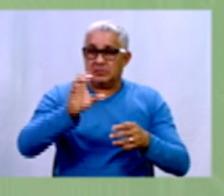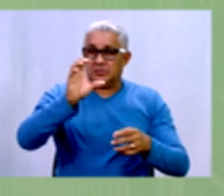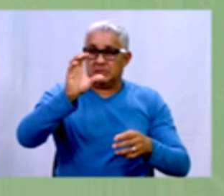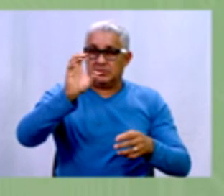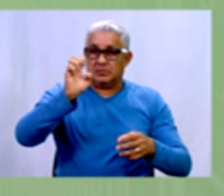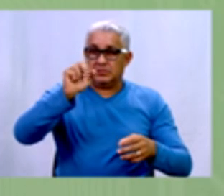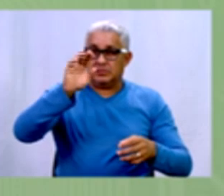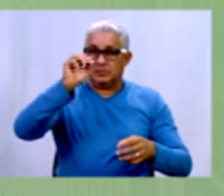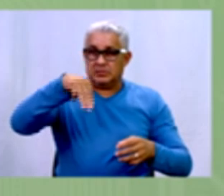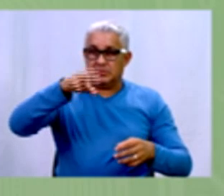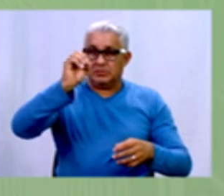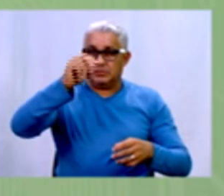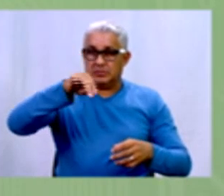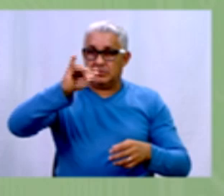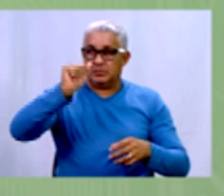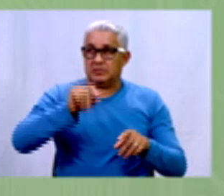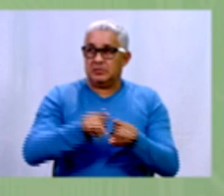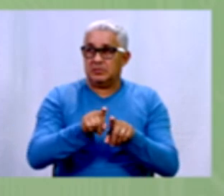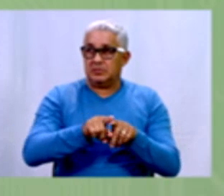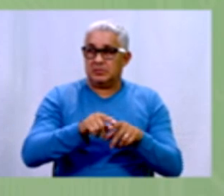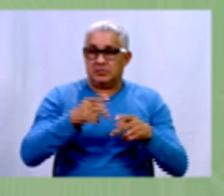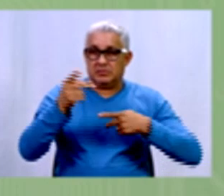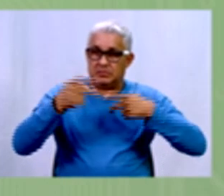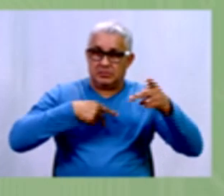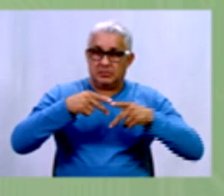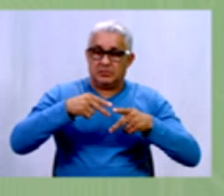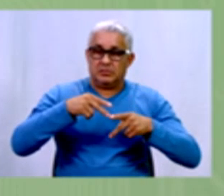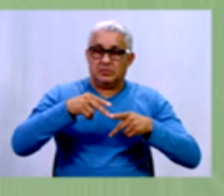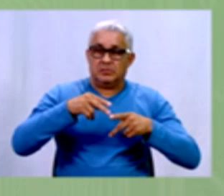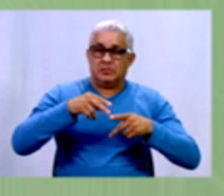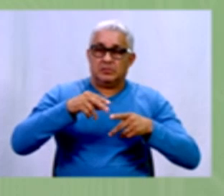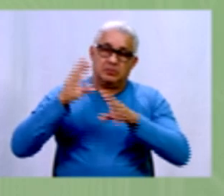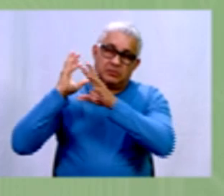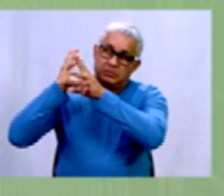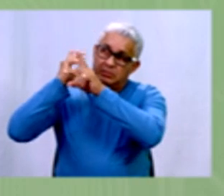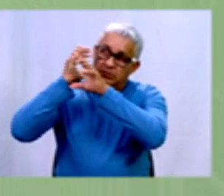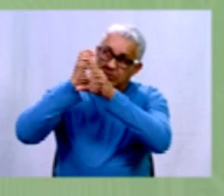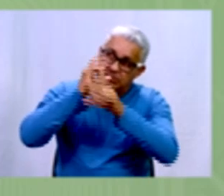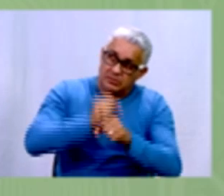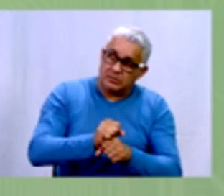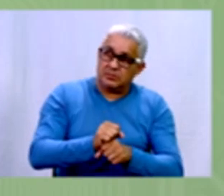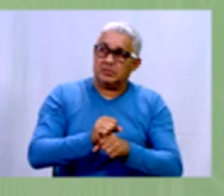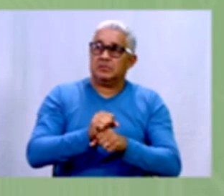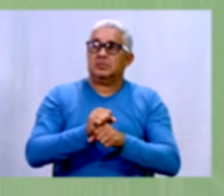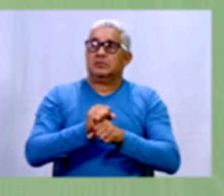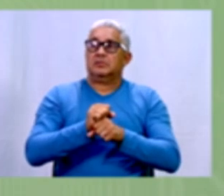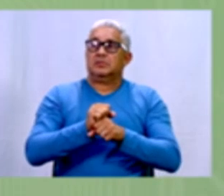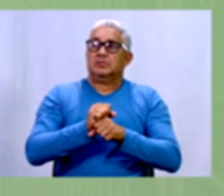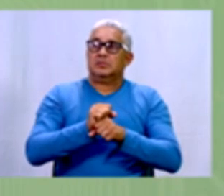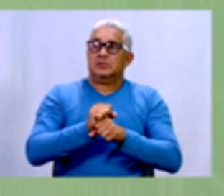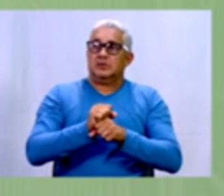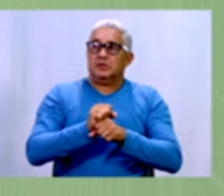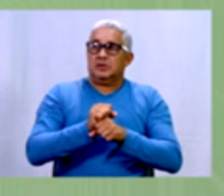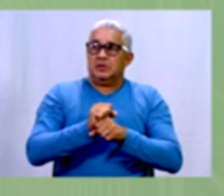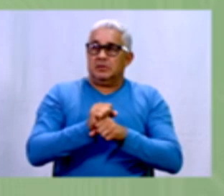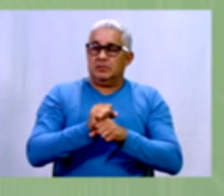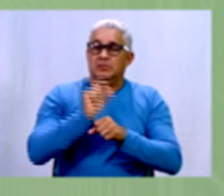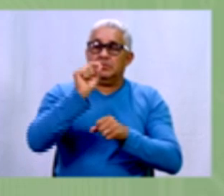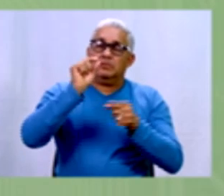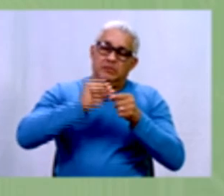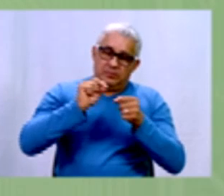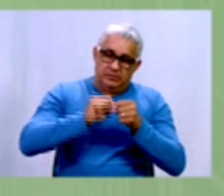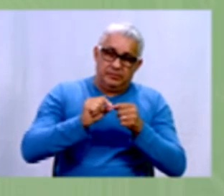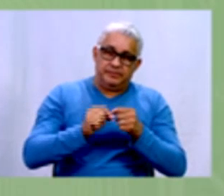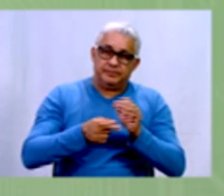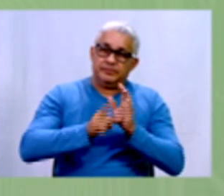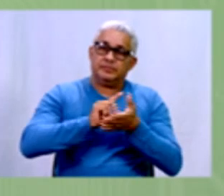cerimônias, que aí é o planejamento, né? Planejar o sprint, o que é que vai ser feito